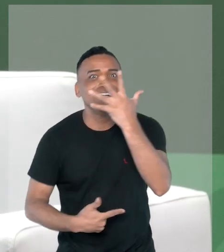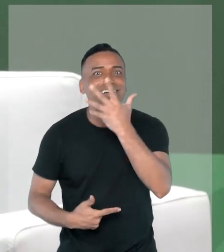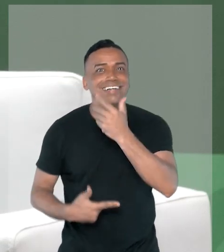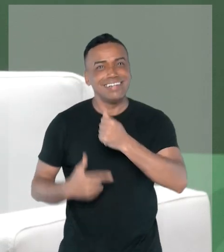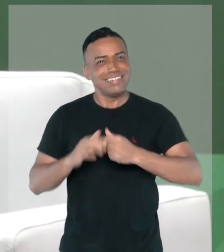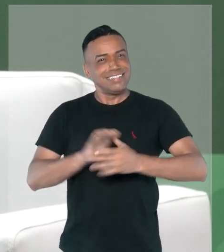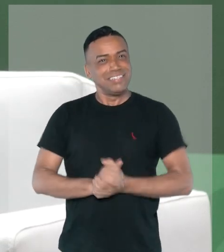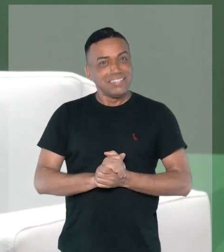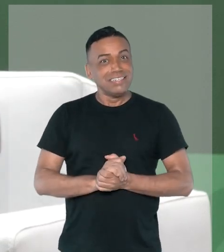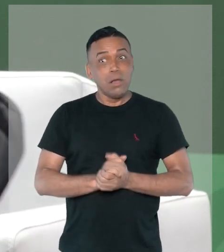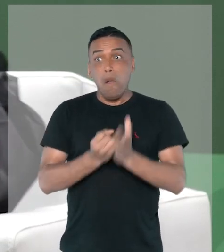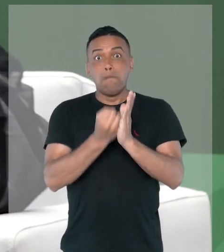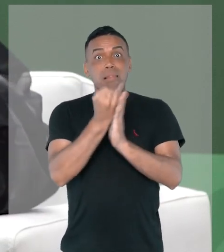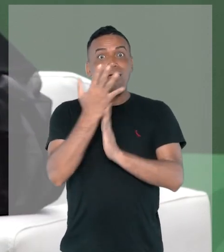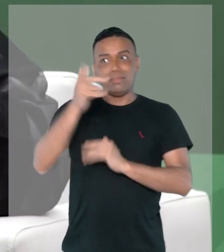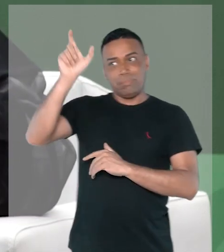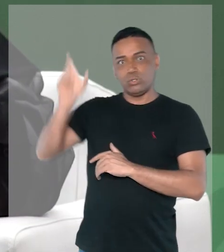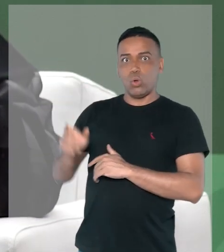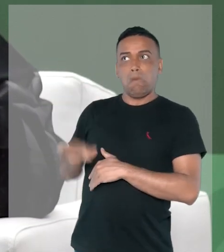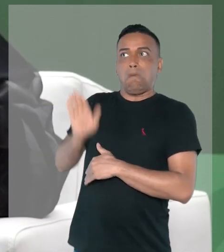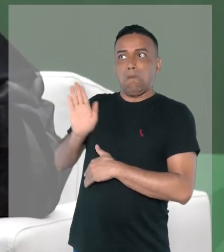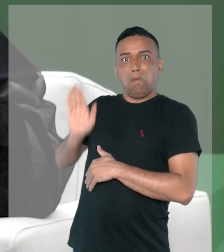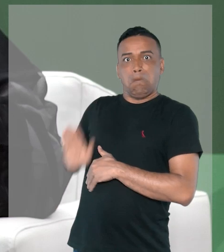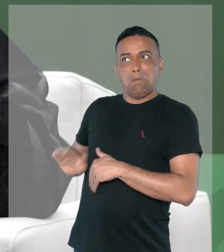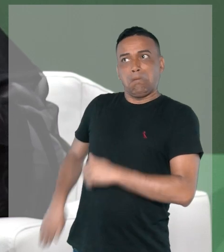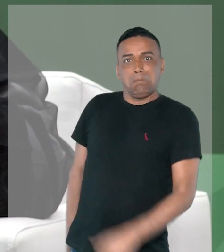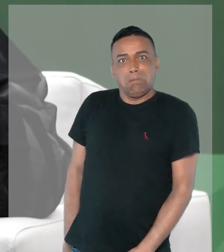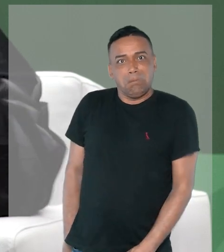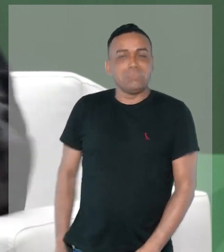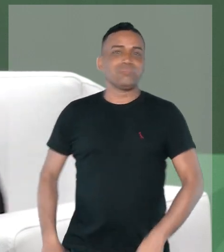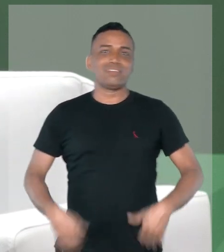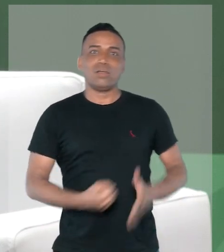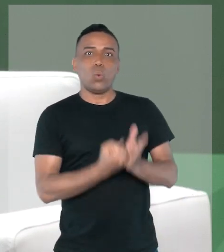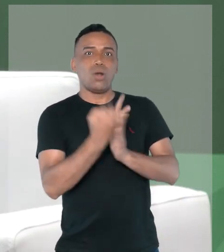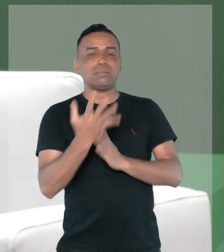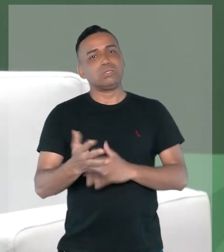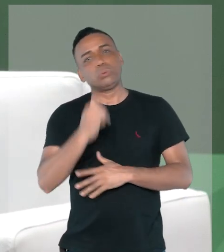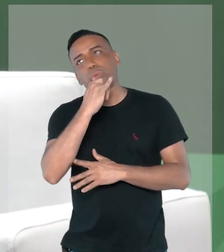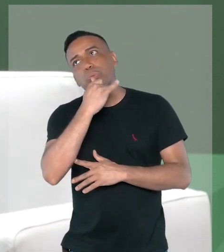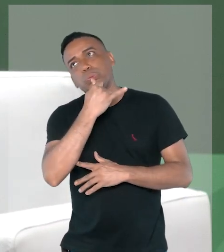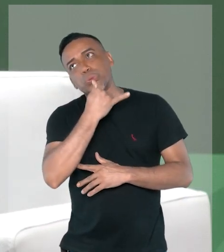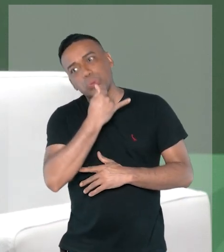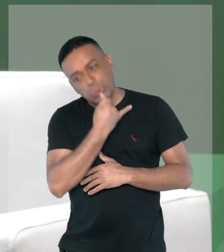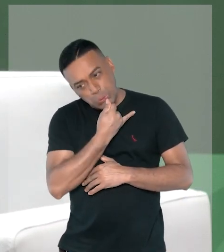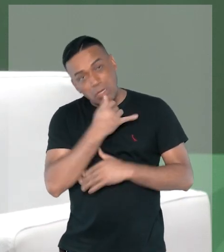bonito! E tem um bando que não levantou a mãozinha. Ai, quanta gente